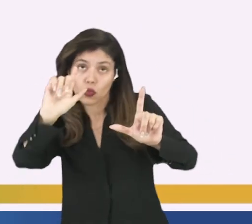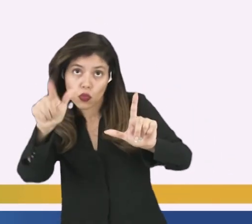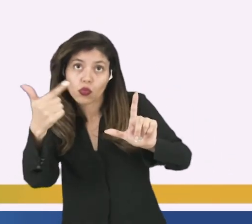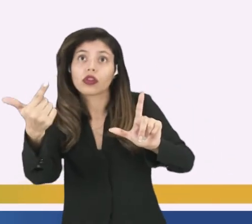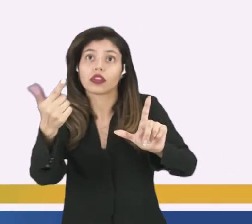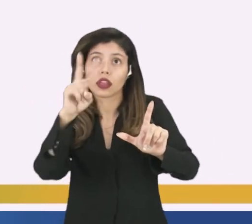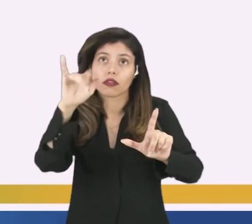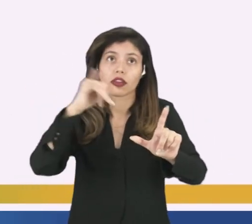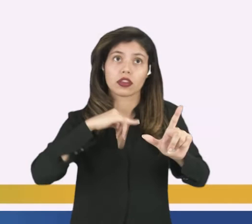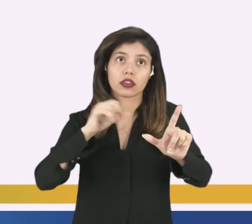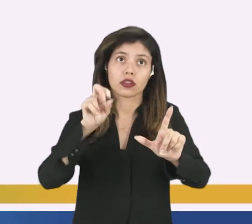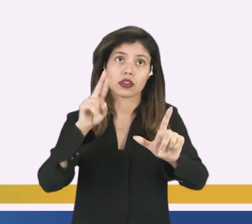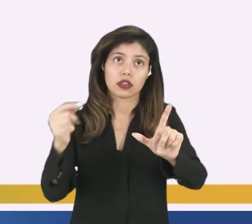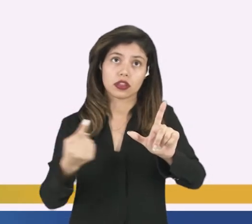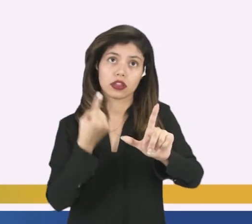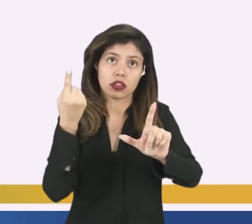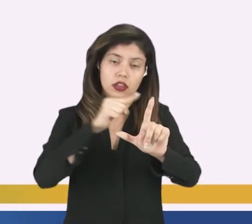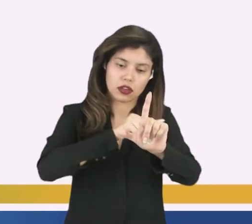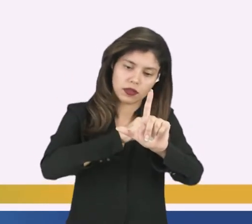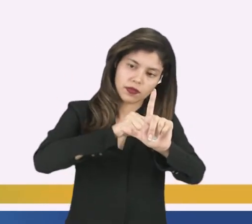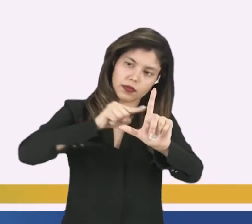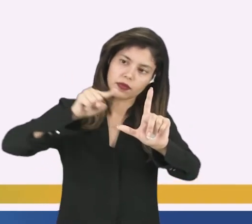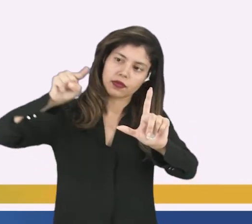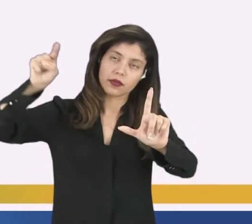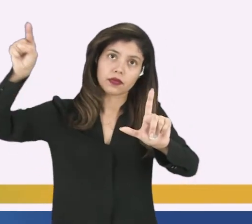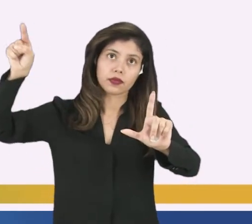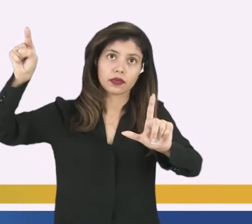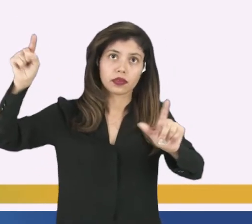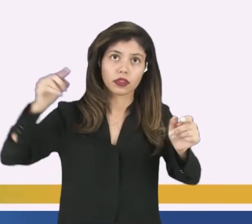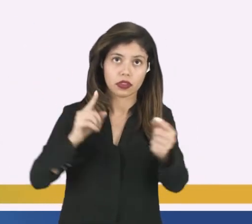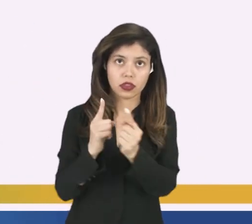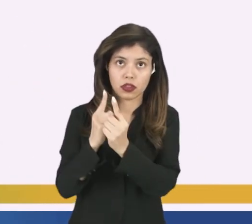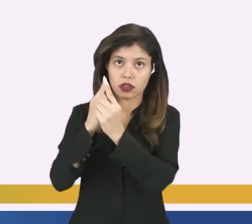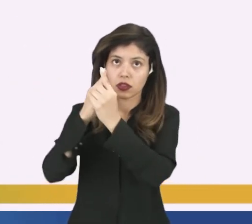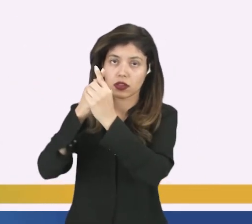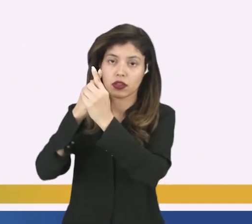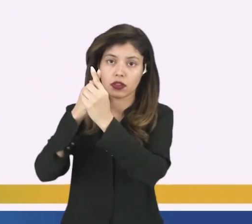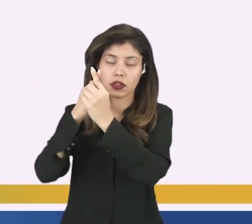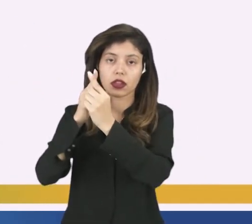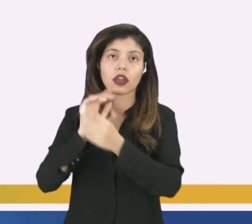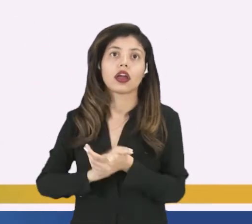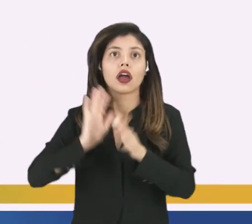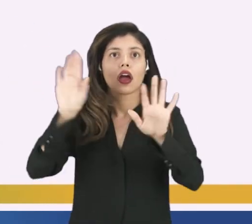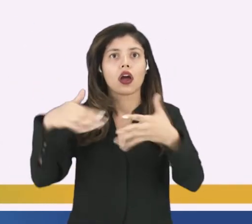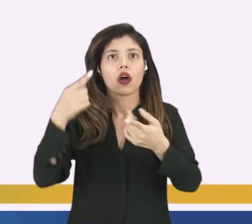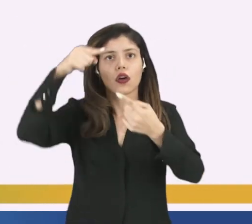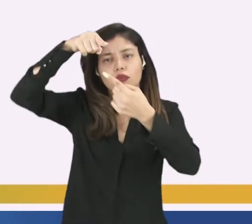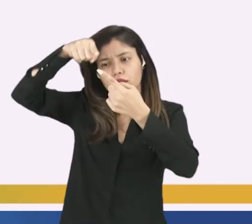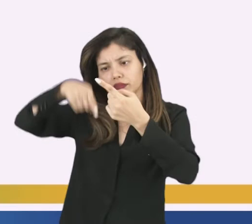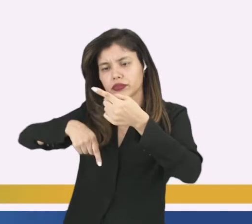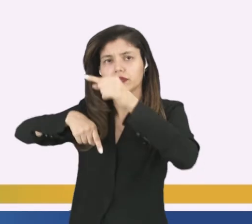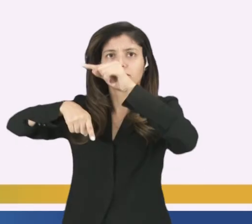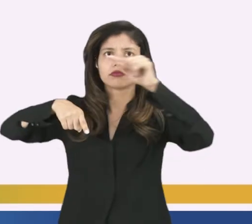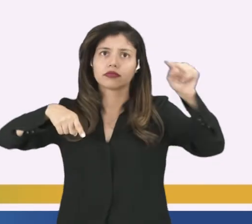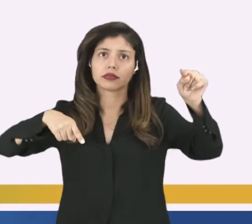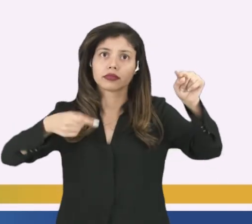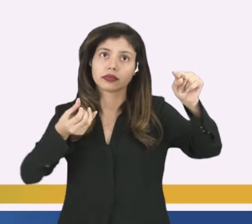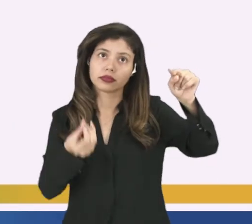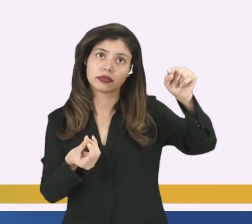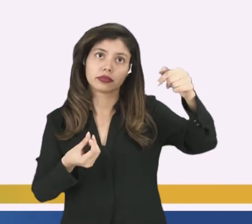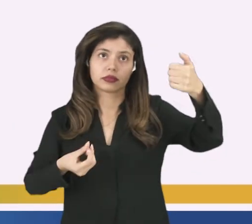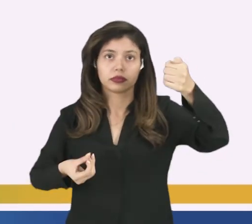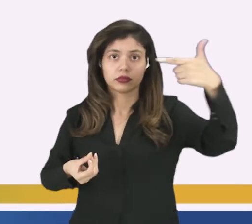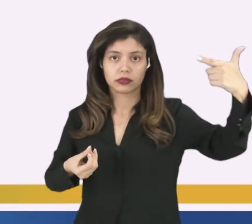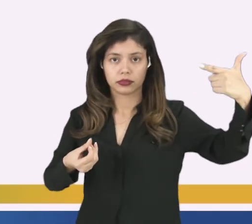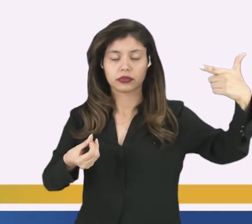tá? Enquanto o outro irá descrever uma trajetória supostamente retilínea. Você percebe que eles estão se encontrando aqui, ó. Quais são as coordenadas que nós temos